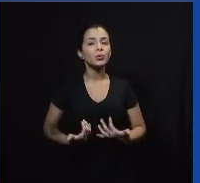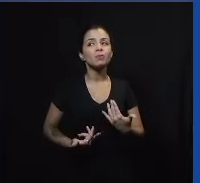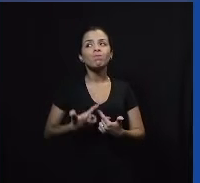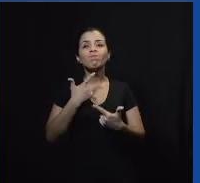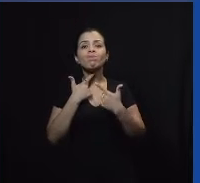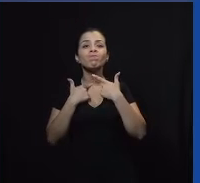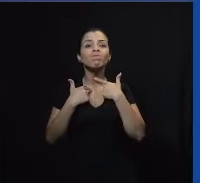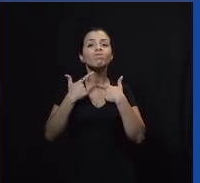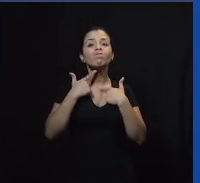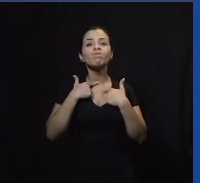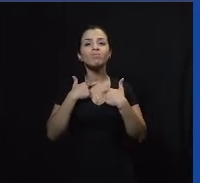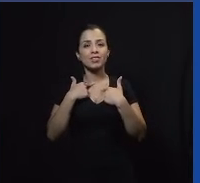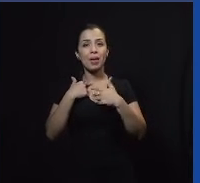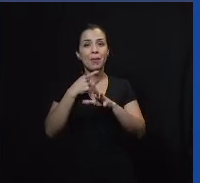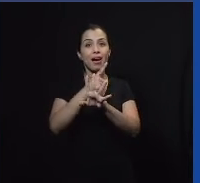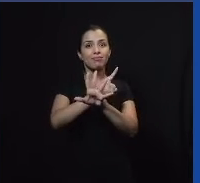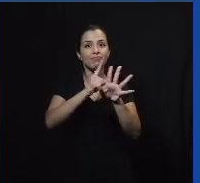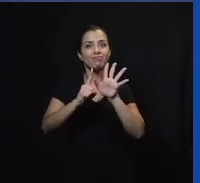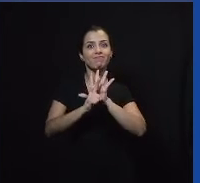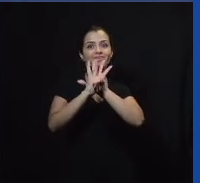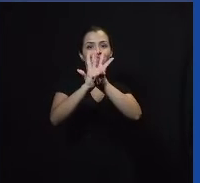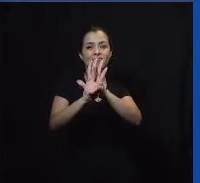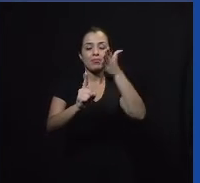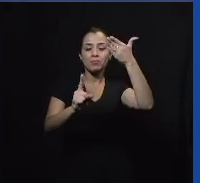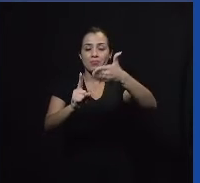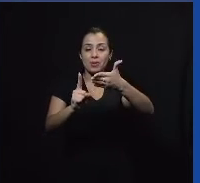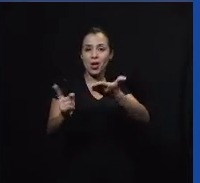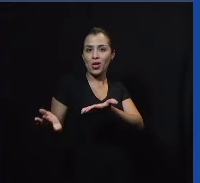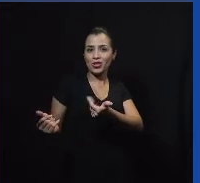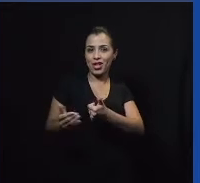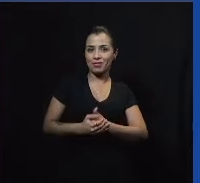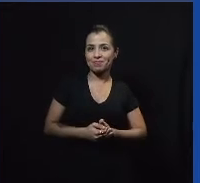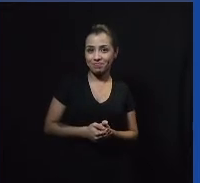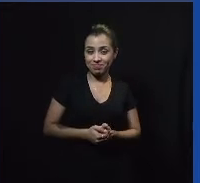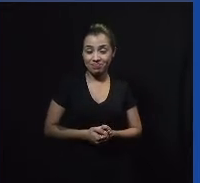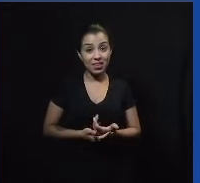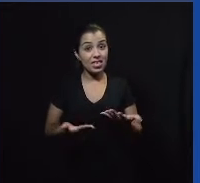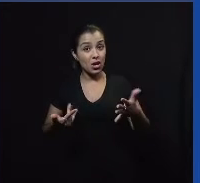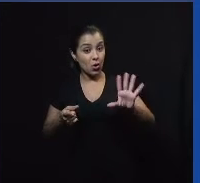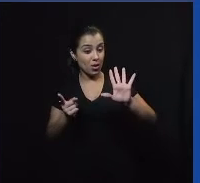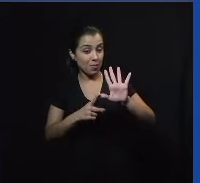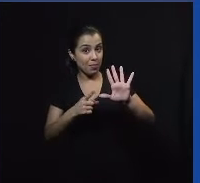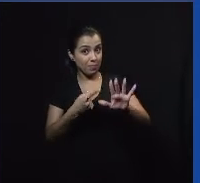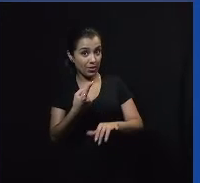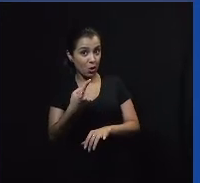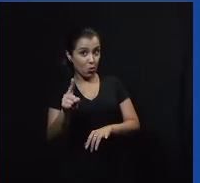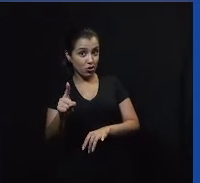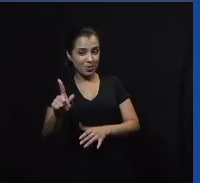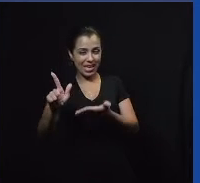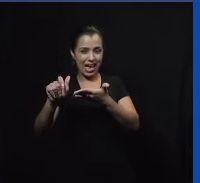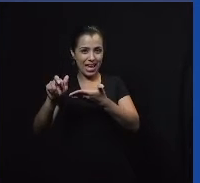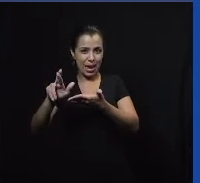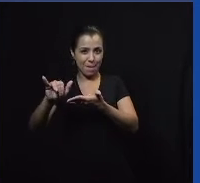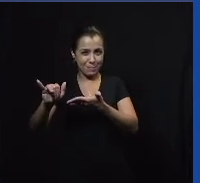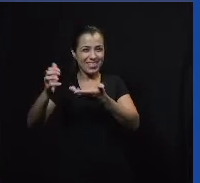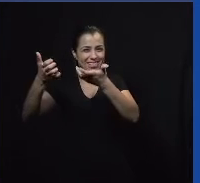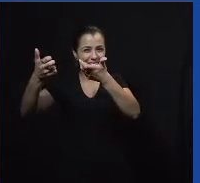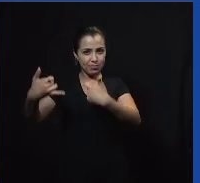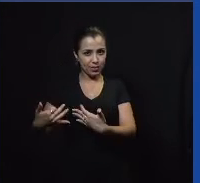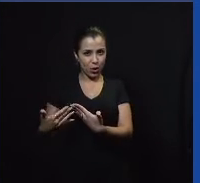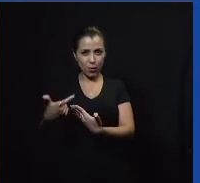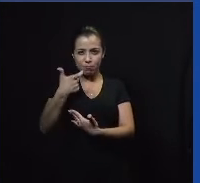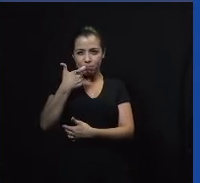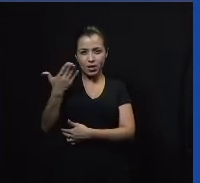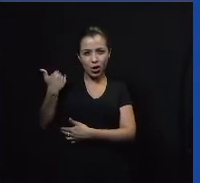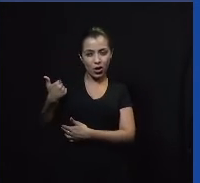protagonista. E por fim, agora, a última dinâmica que a Gabi acabou de encerrar e vir aqui para o nosso bate-papo, a gente